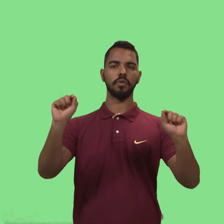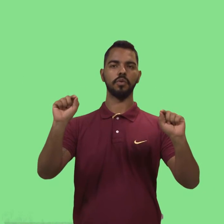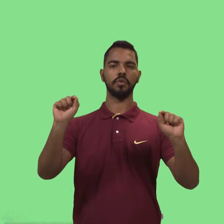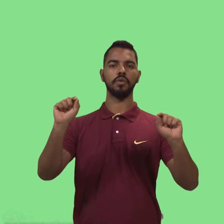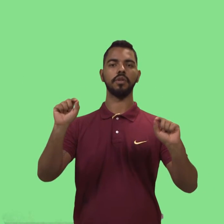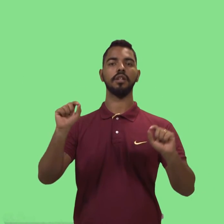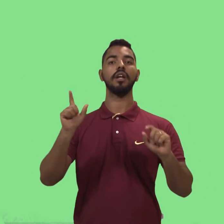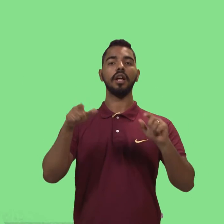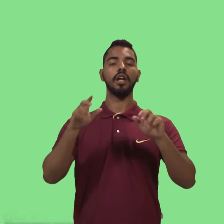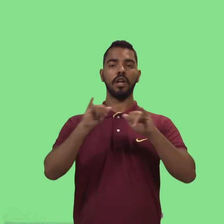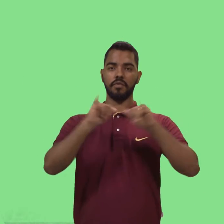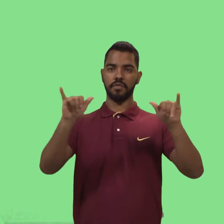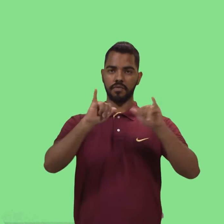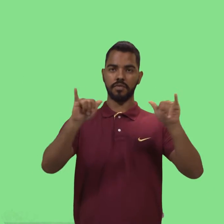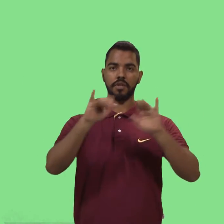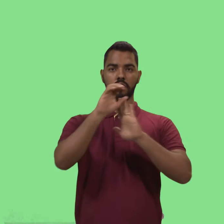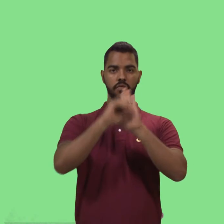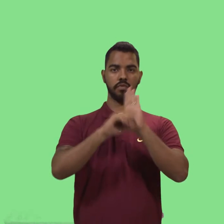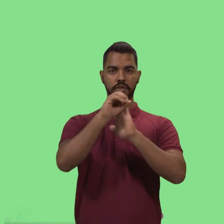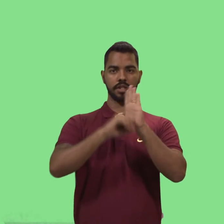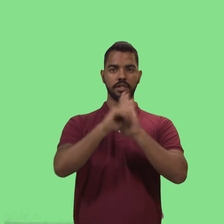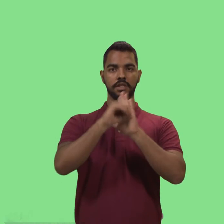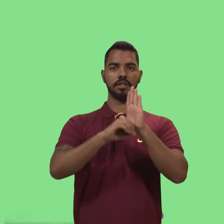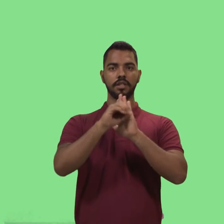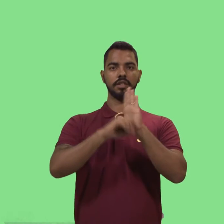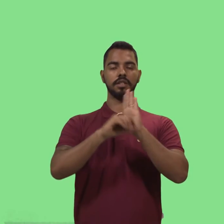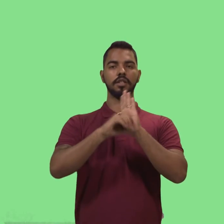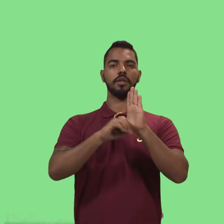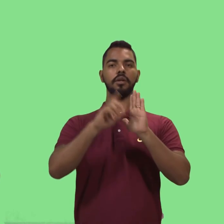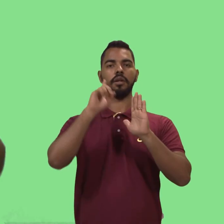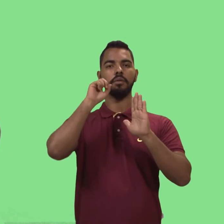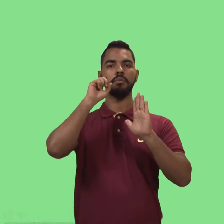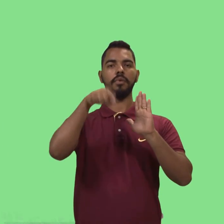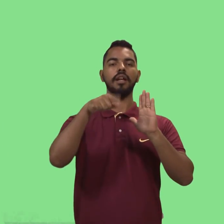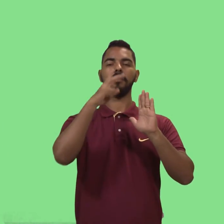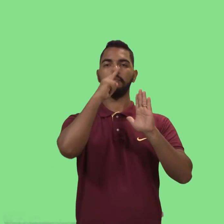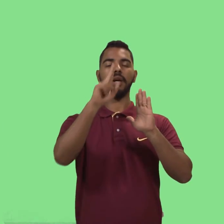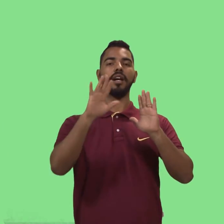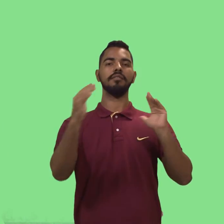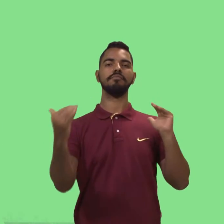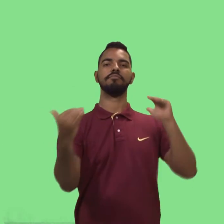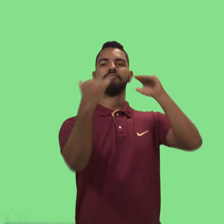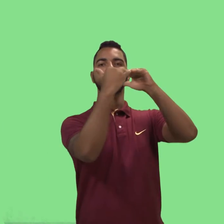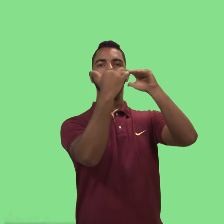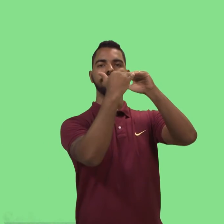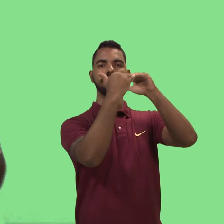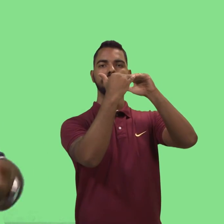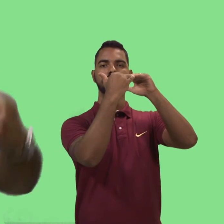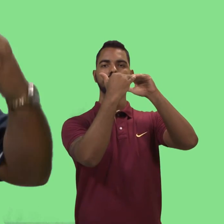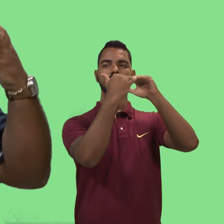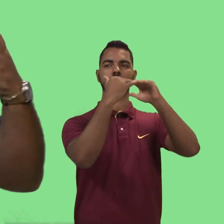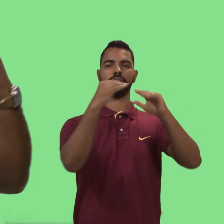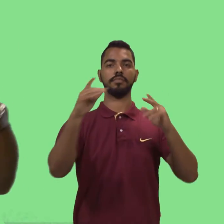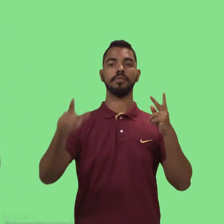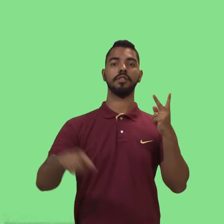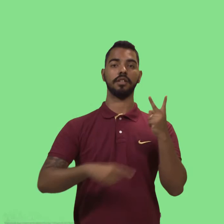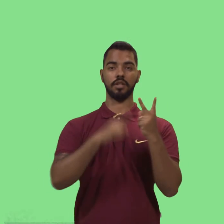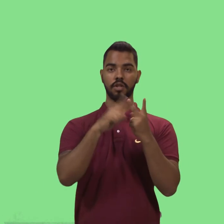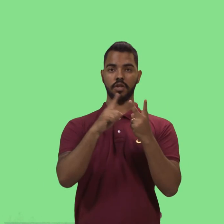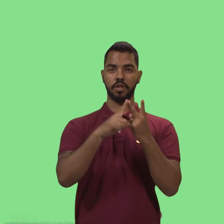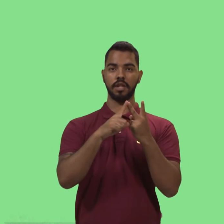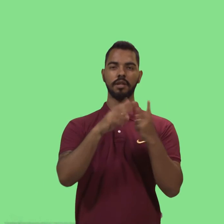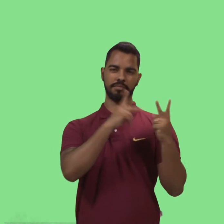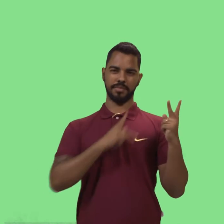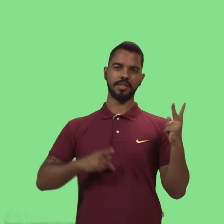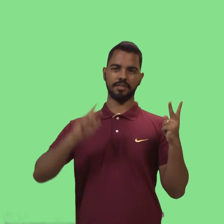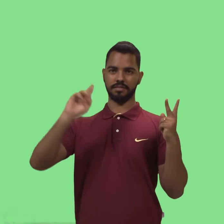por ministros de Estado para autoridades da mesma hierarquia, ao passo que o ofício é expedido para